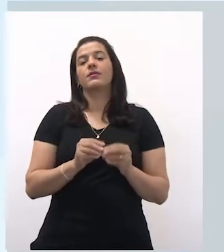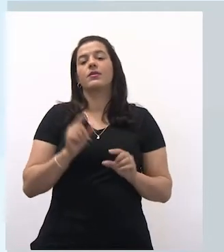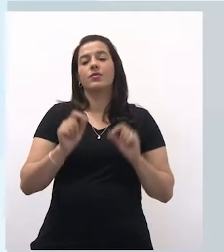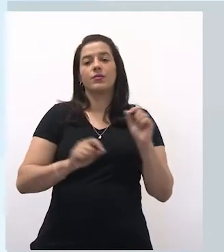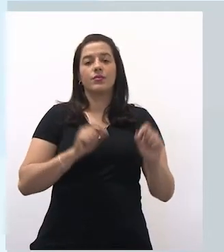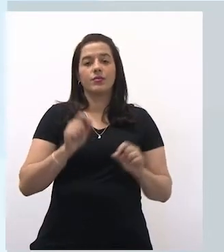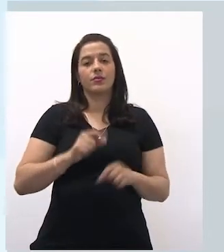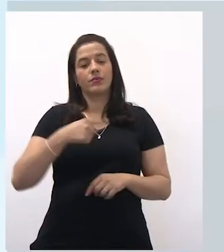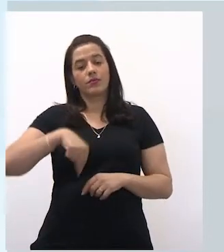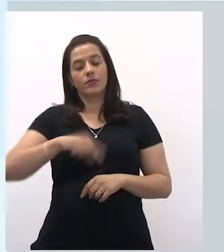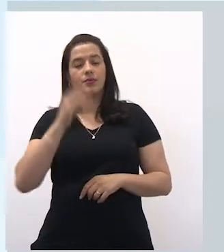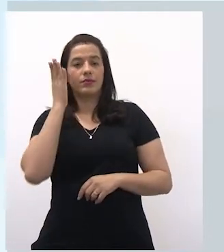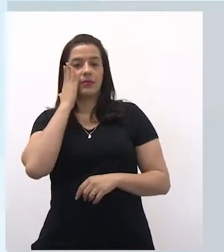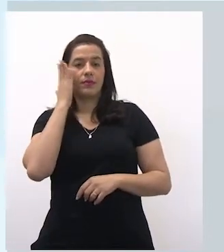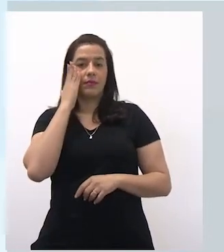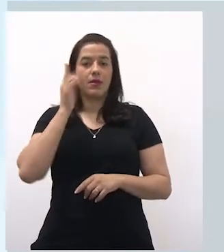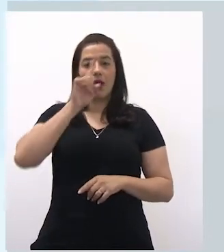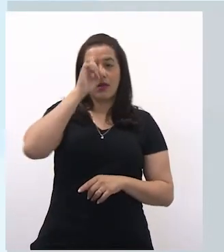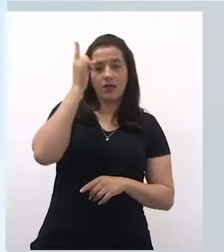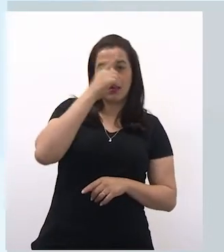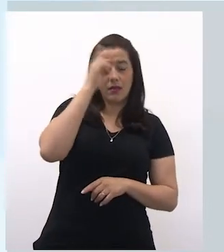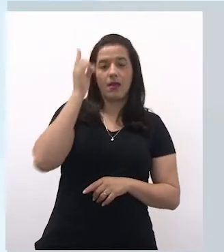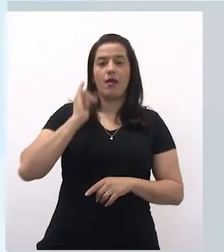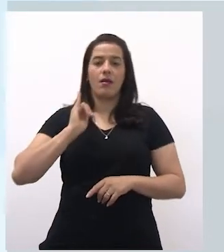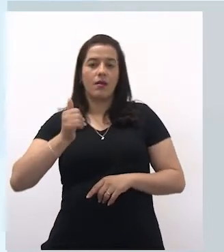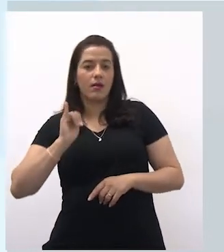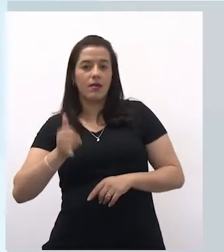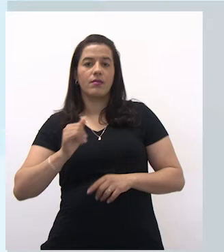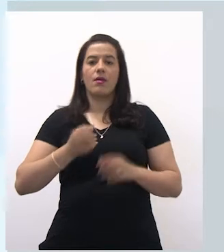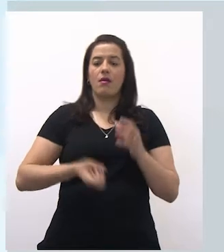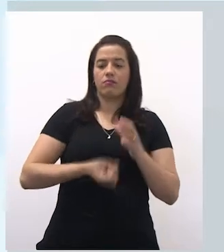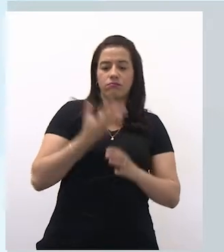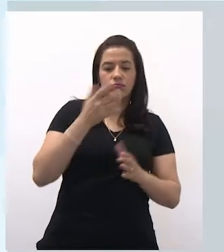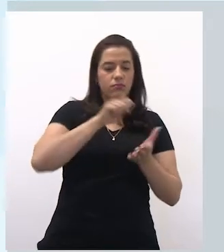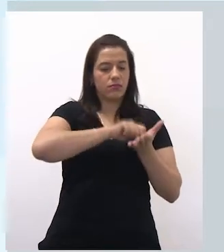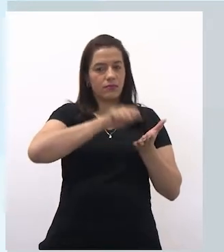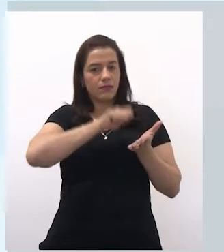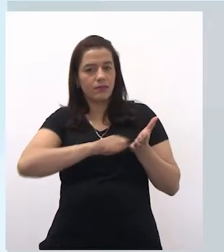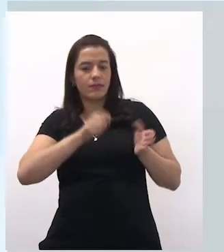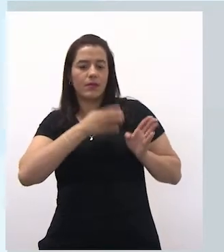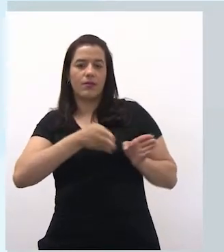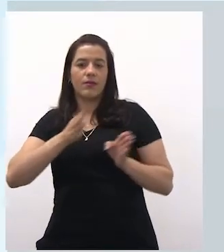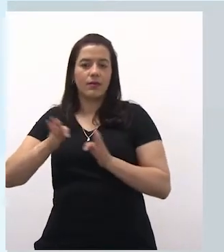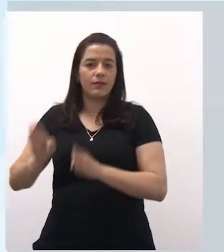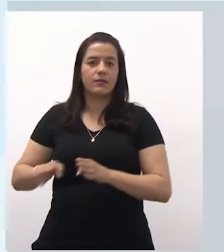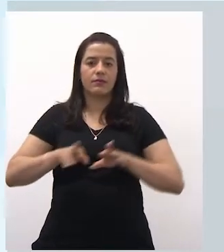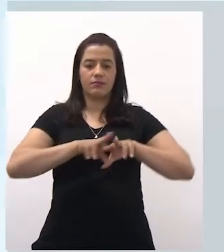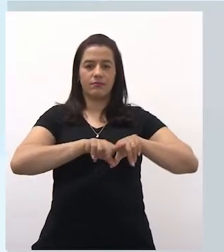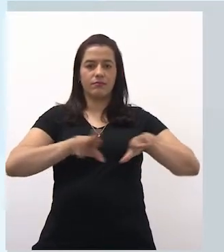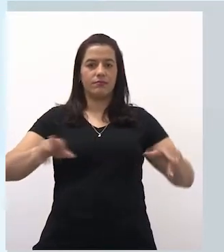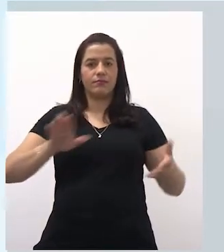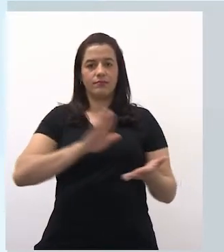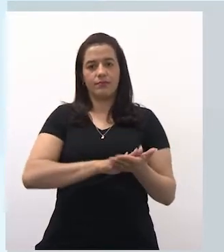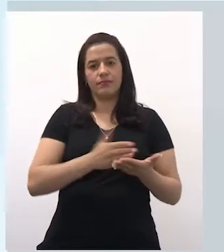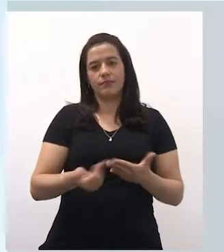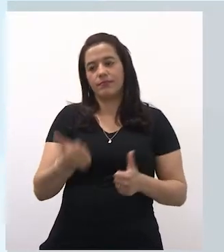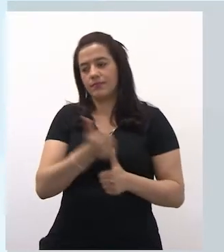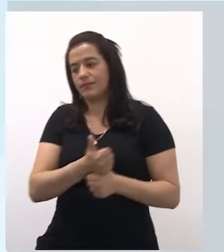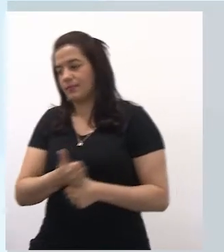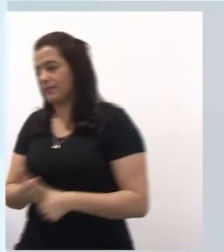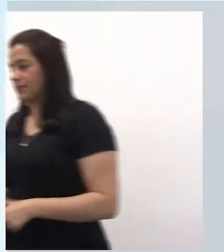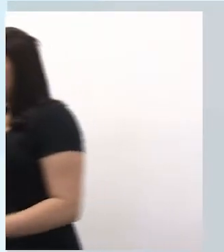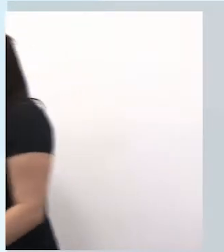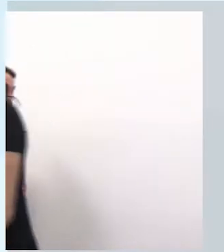eu vou saber criar, narrar, compor, reescrever, organizar, e para chegar